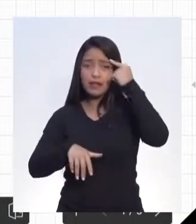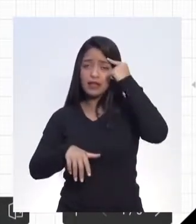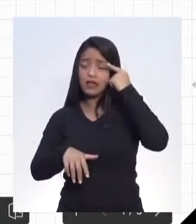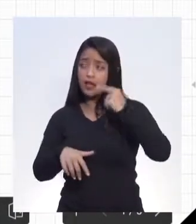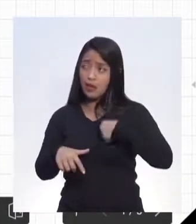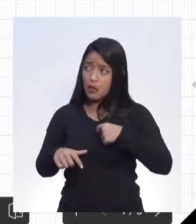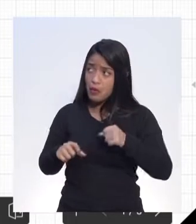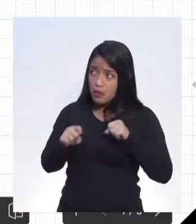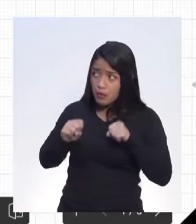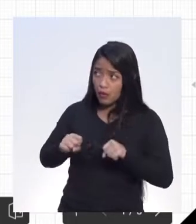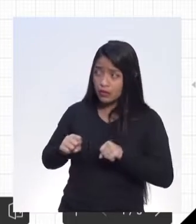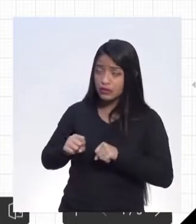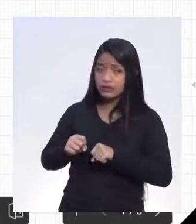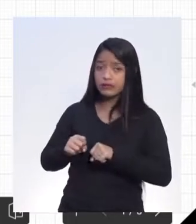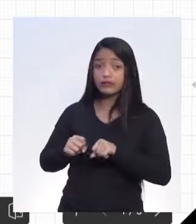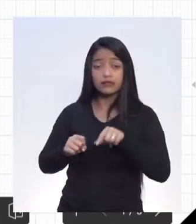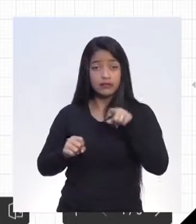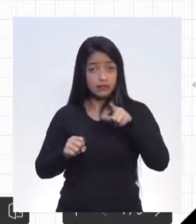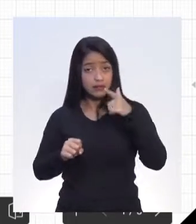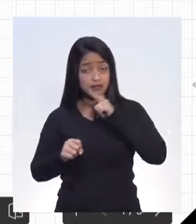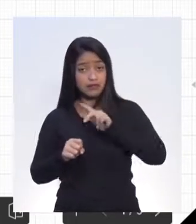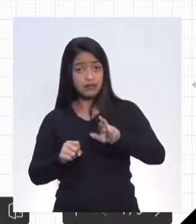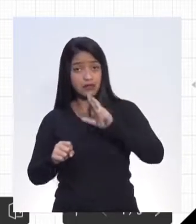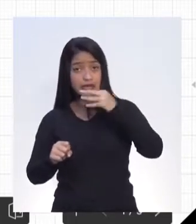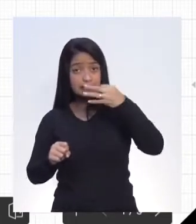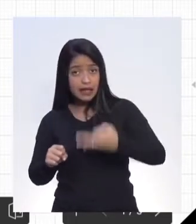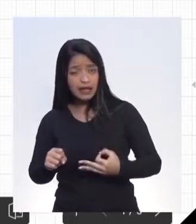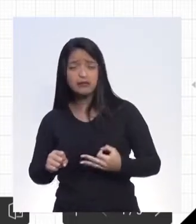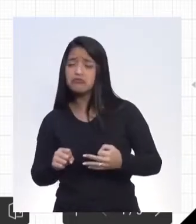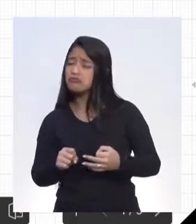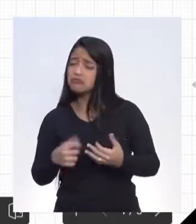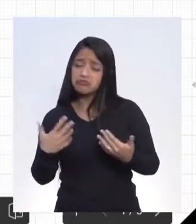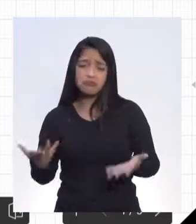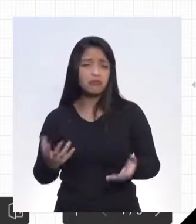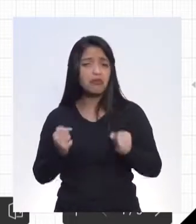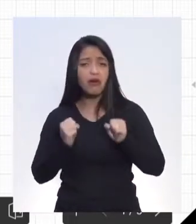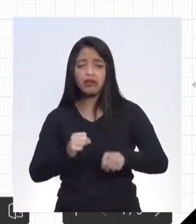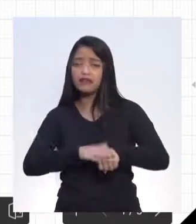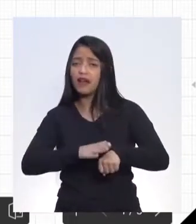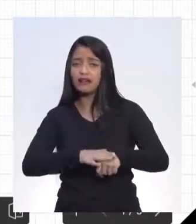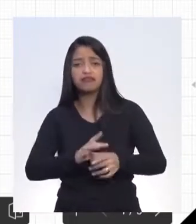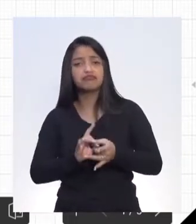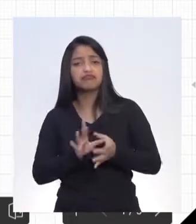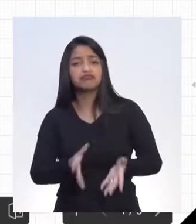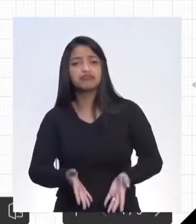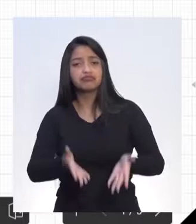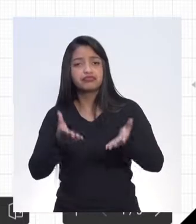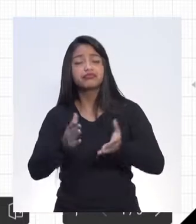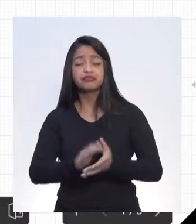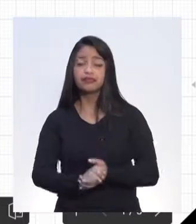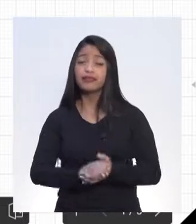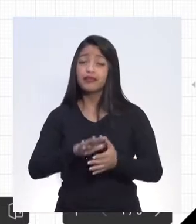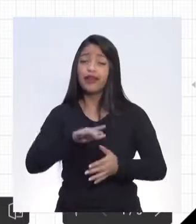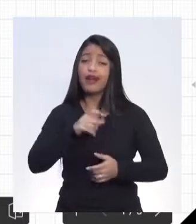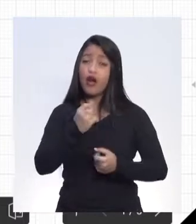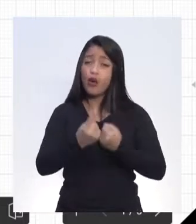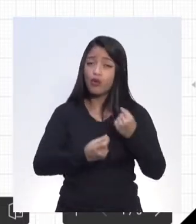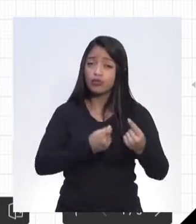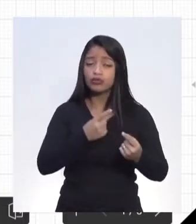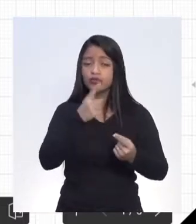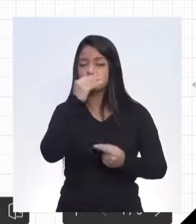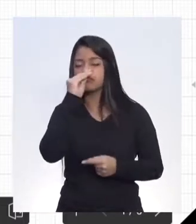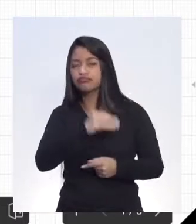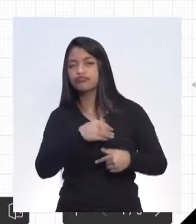fazer tal coisa? Se chegar no resultado correto, não tem muito problema. Tem os mecanismos, tem todos os processos que você não pode deixar de lado. É lógico